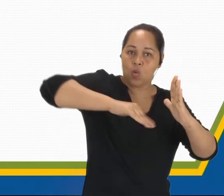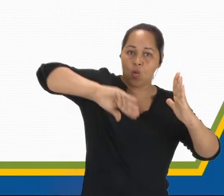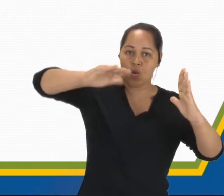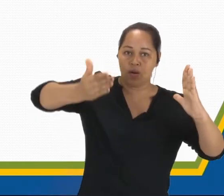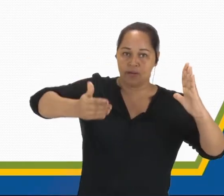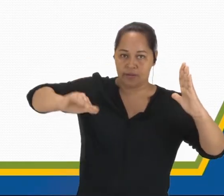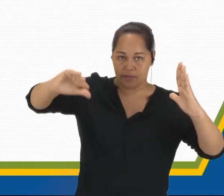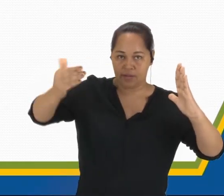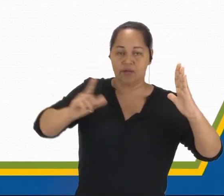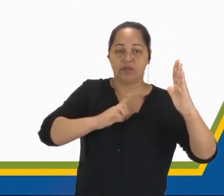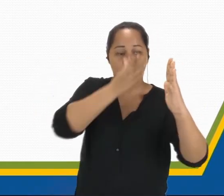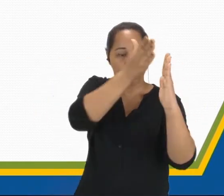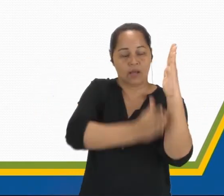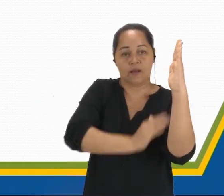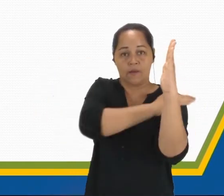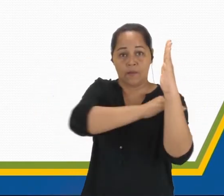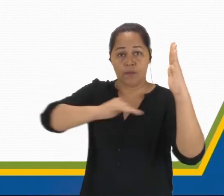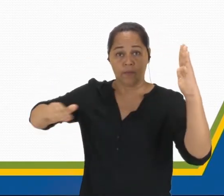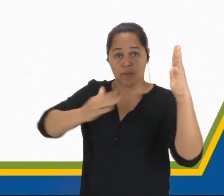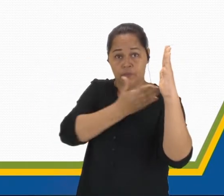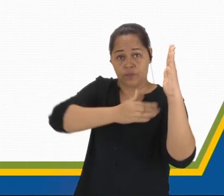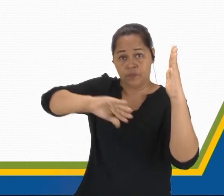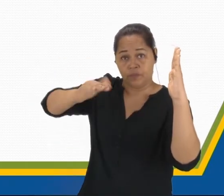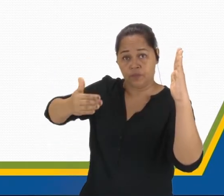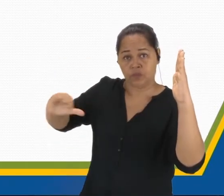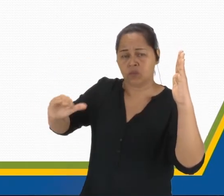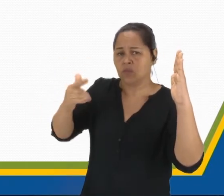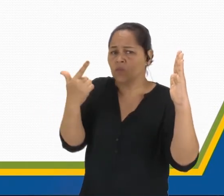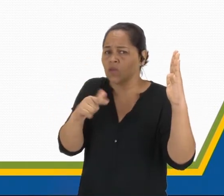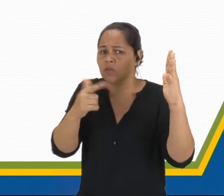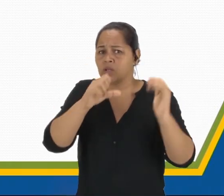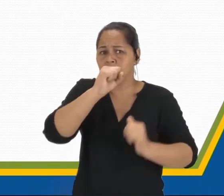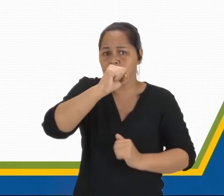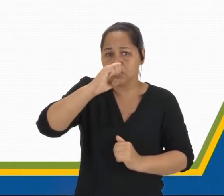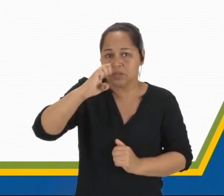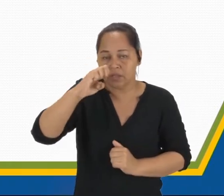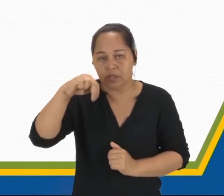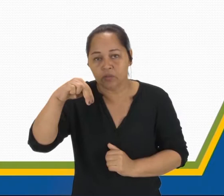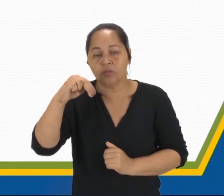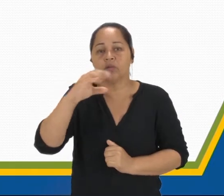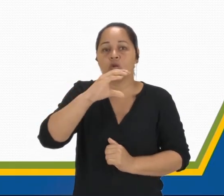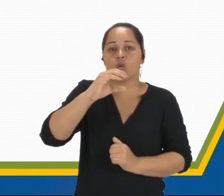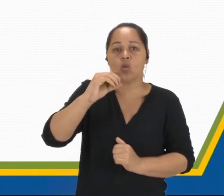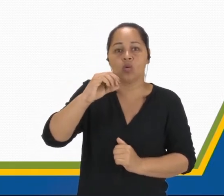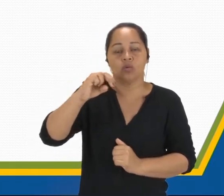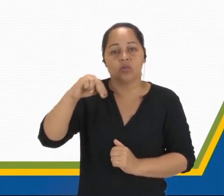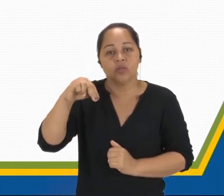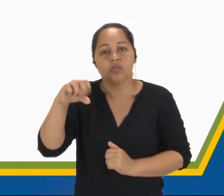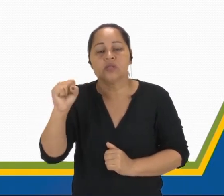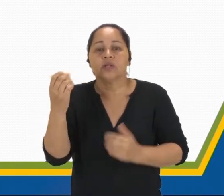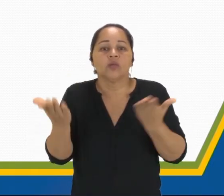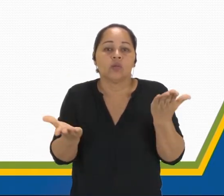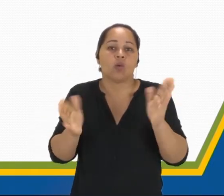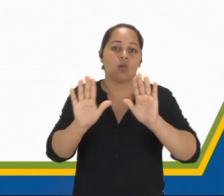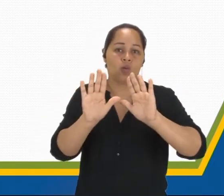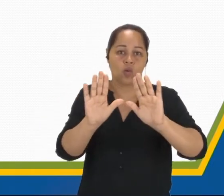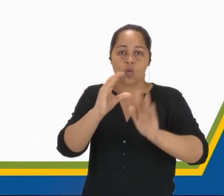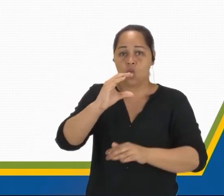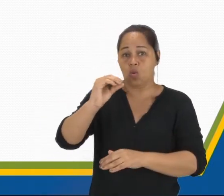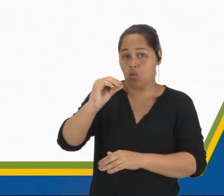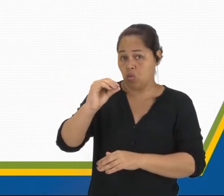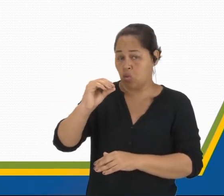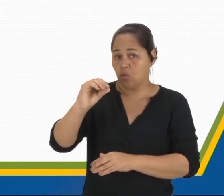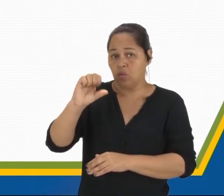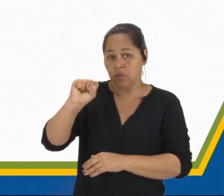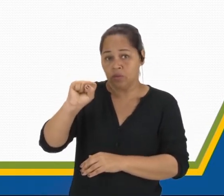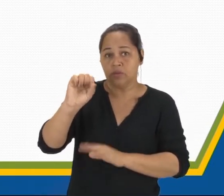ciclo trigonométrico, pode cair aqui ou aqui. Para esses valores não vai ter definição, tá, de imagens, então por isso que ela não vai